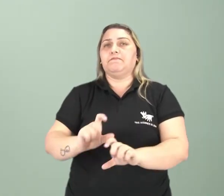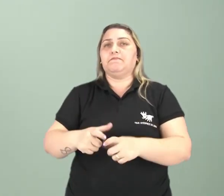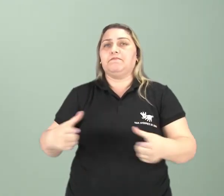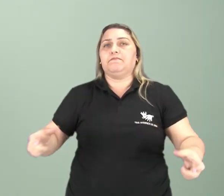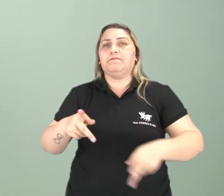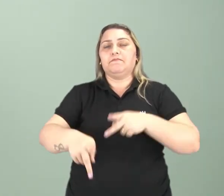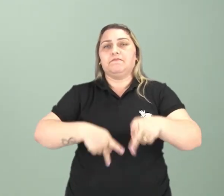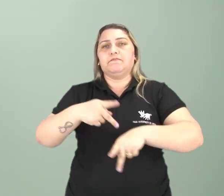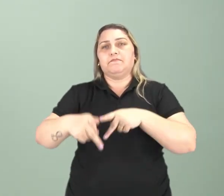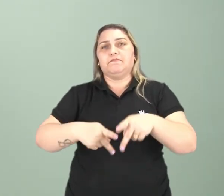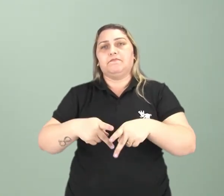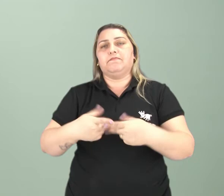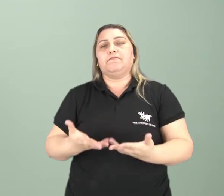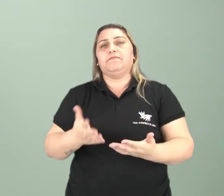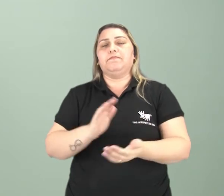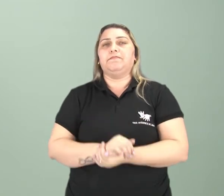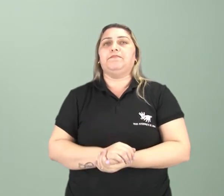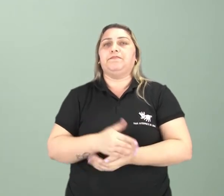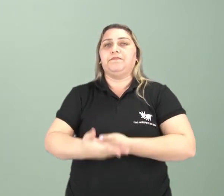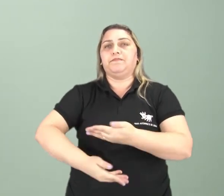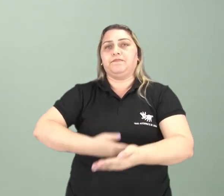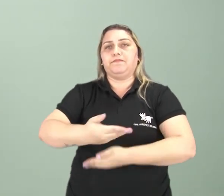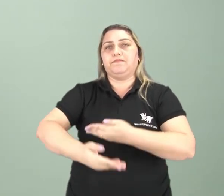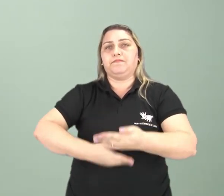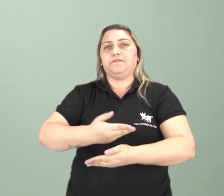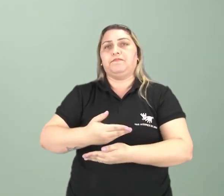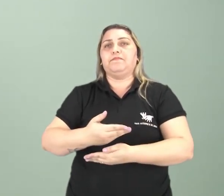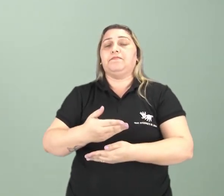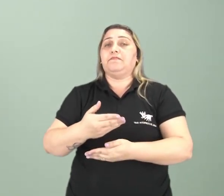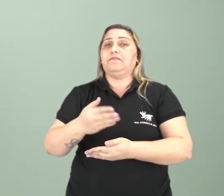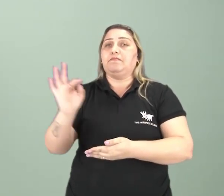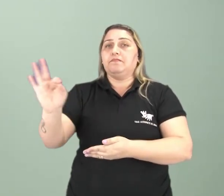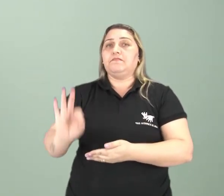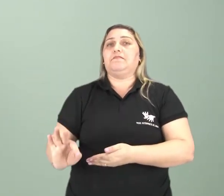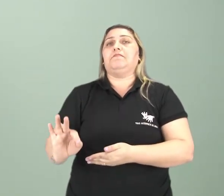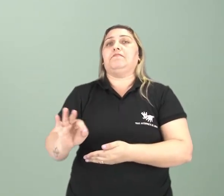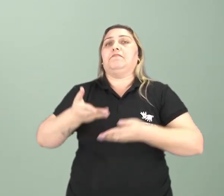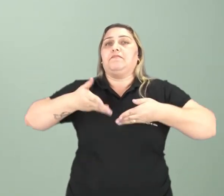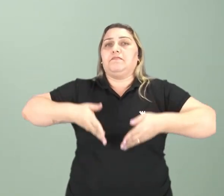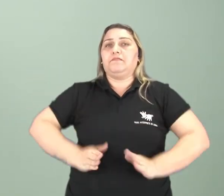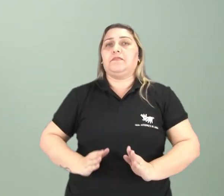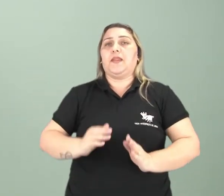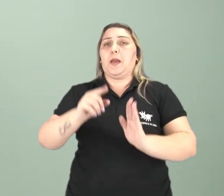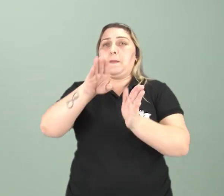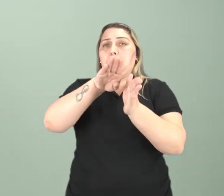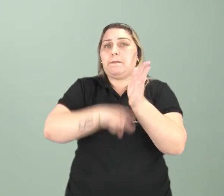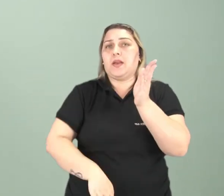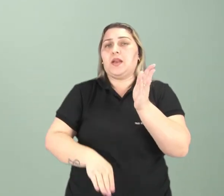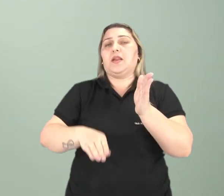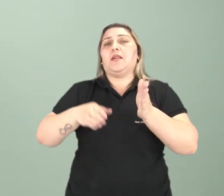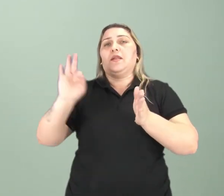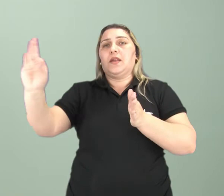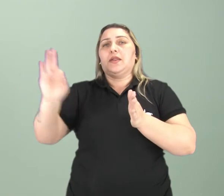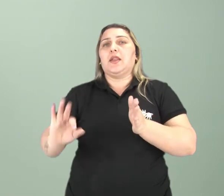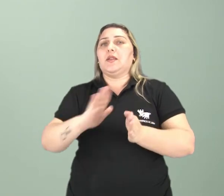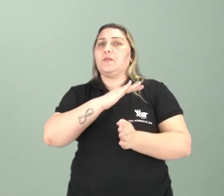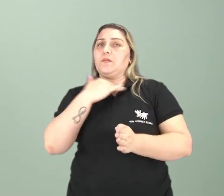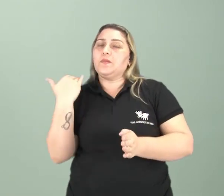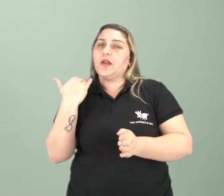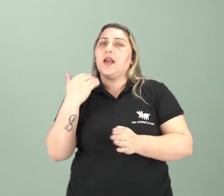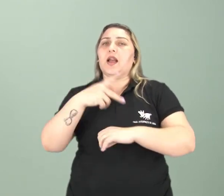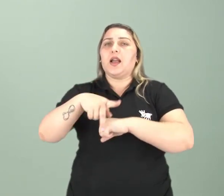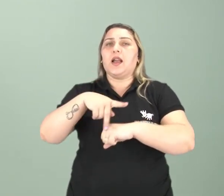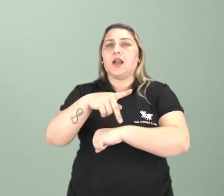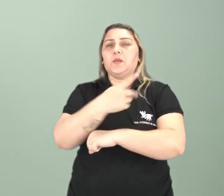crescimento vegetativo, que é essa relação então entre a taxa de natalidade menos a taxa de mortalidade. E isso é um cálculo que vários